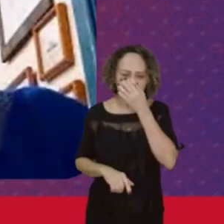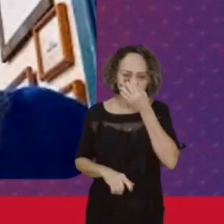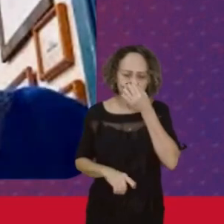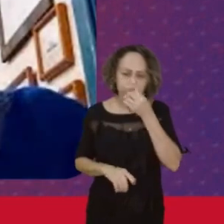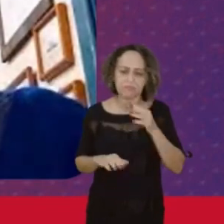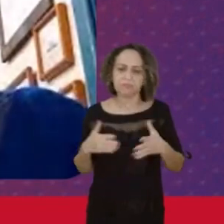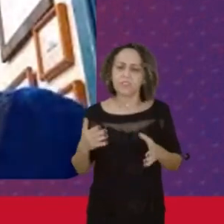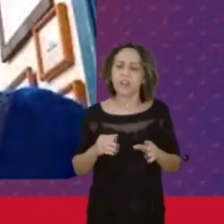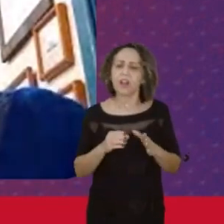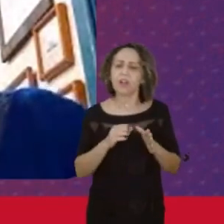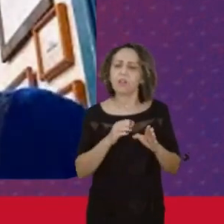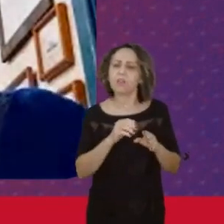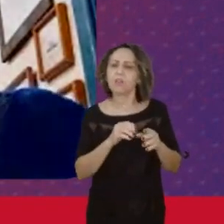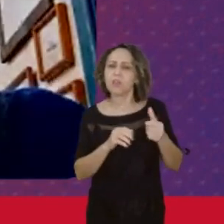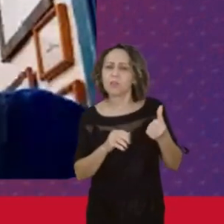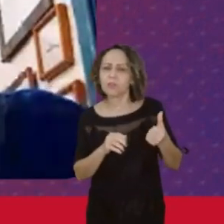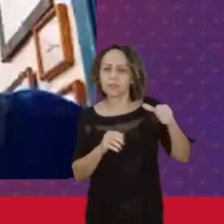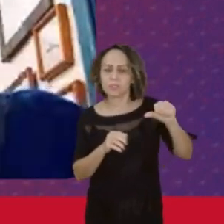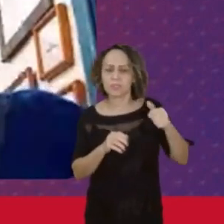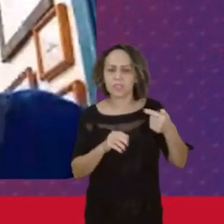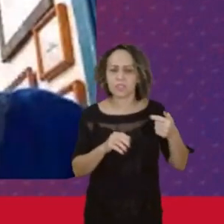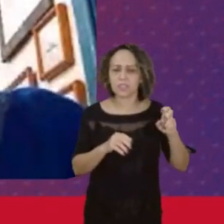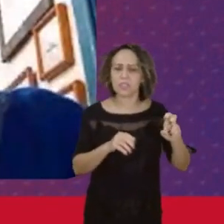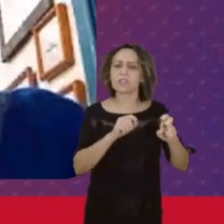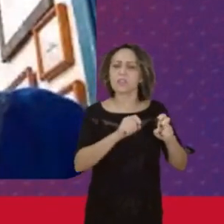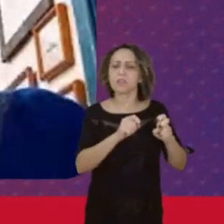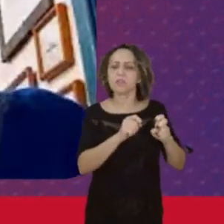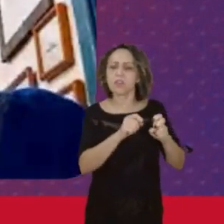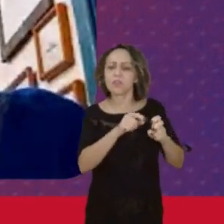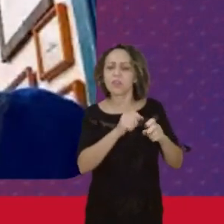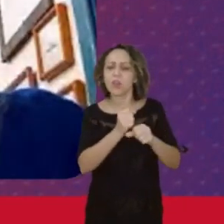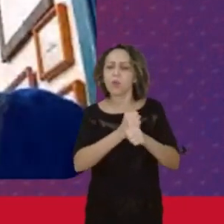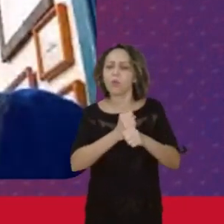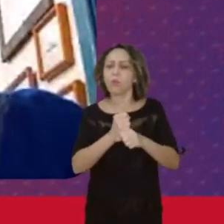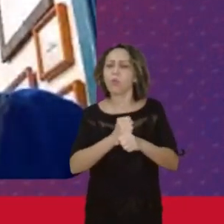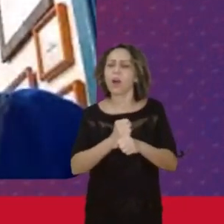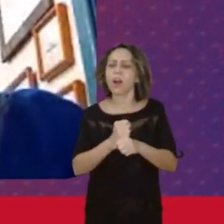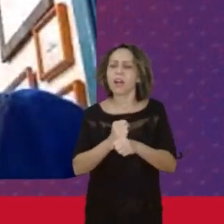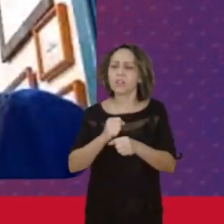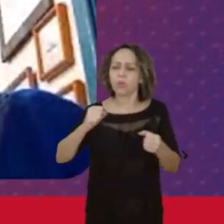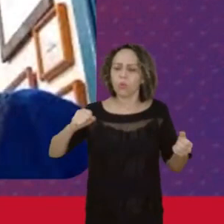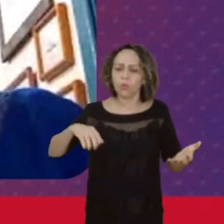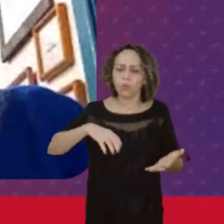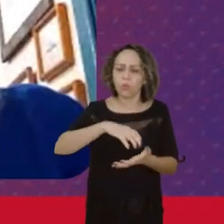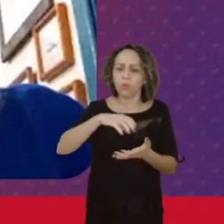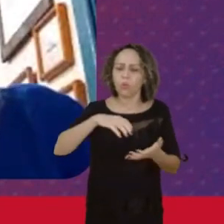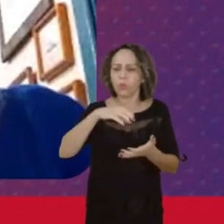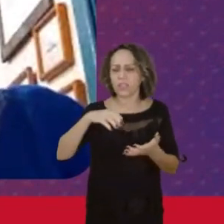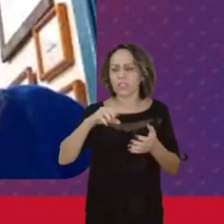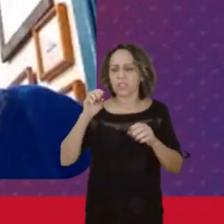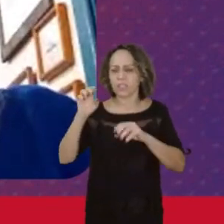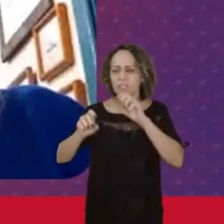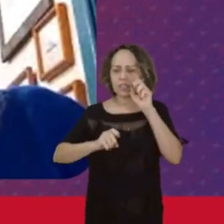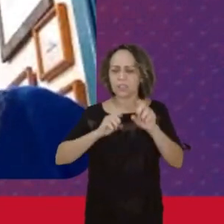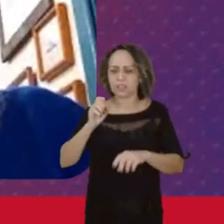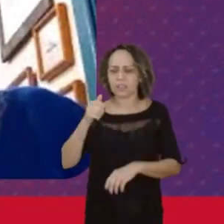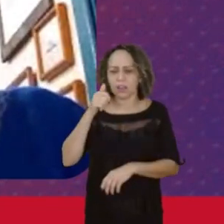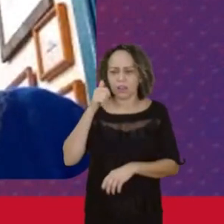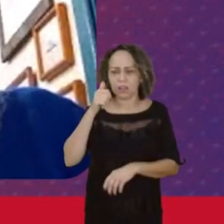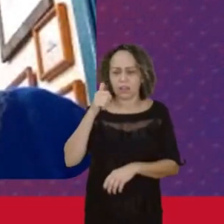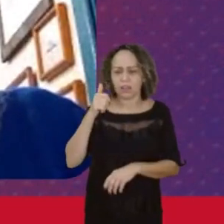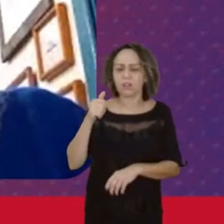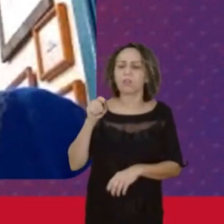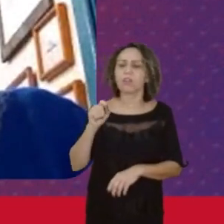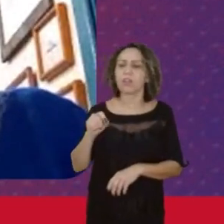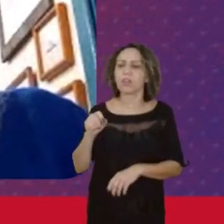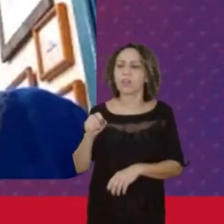de 1975, que foi justamente um ano internacional, o ano em que